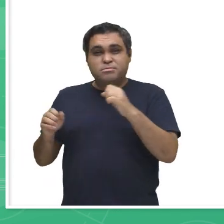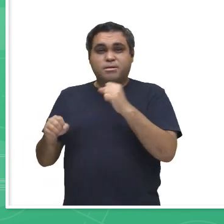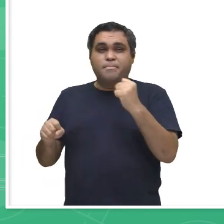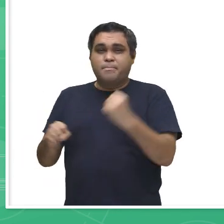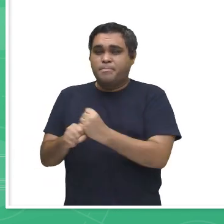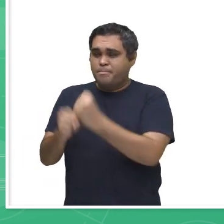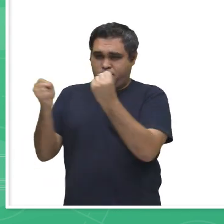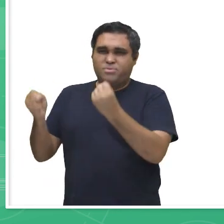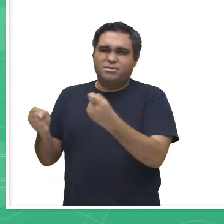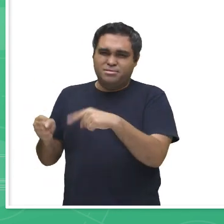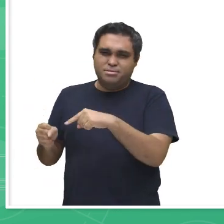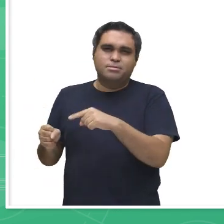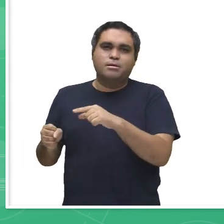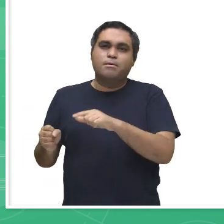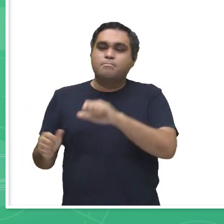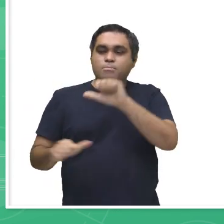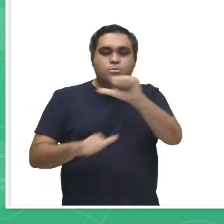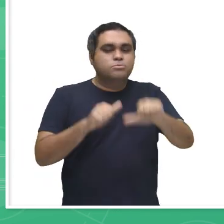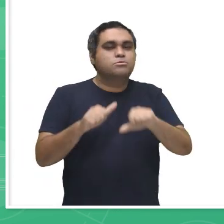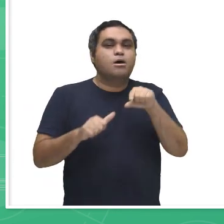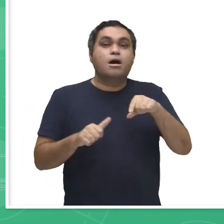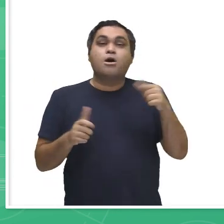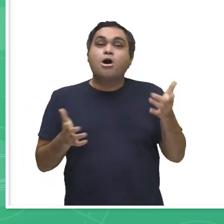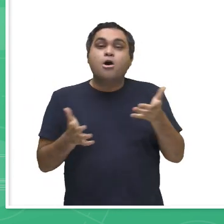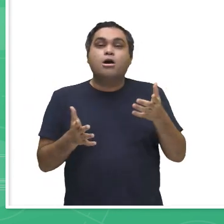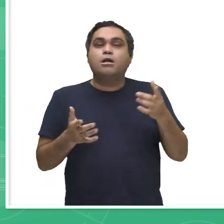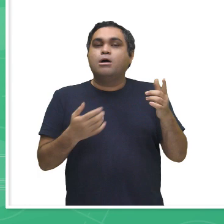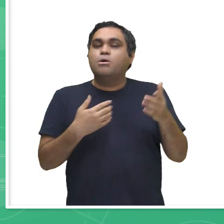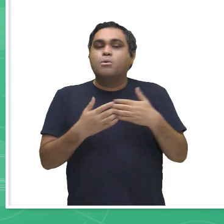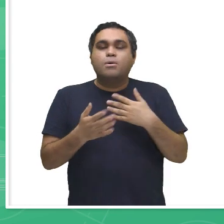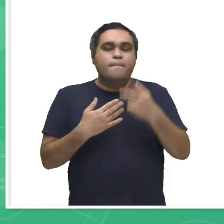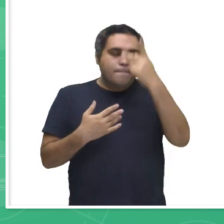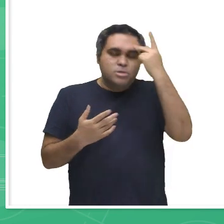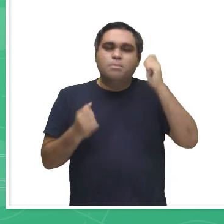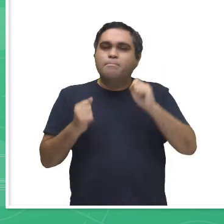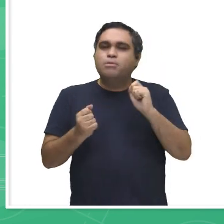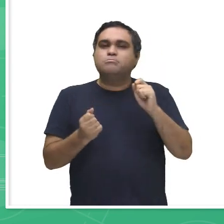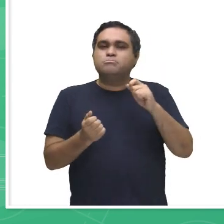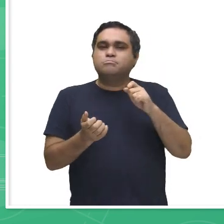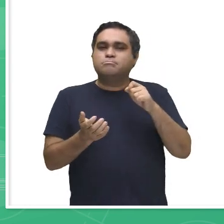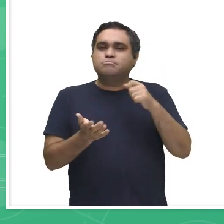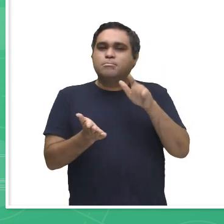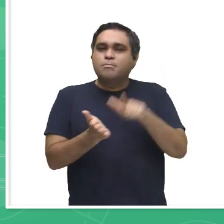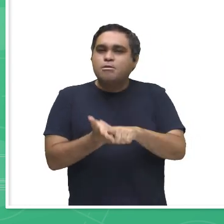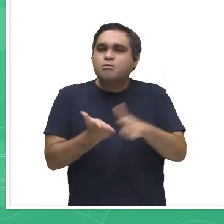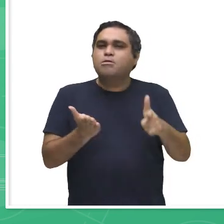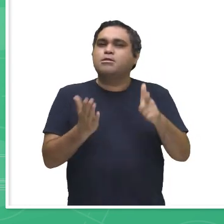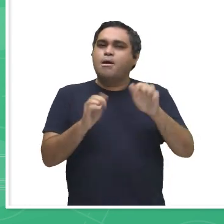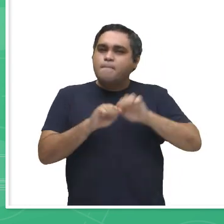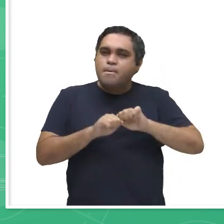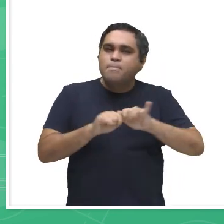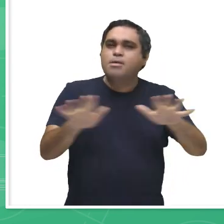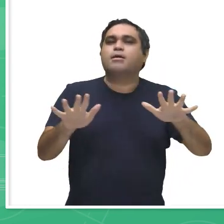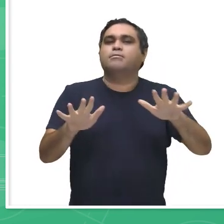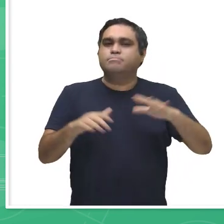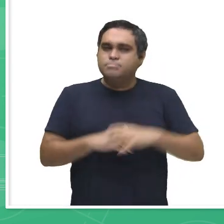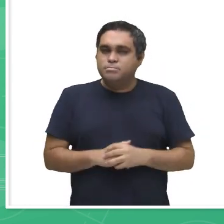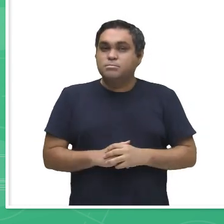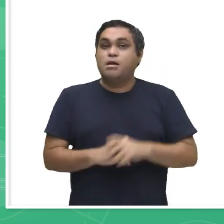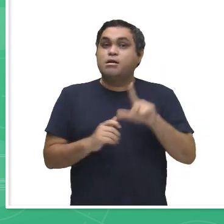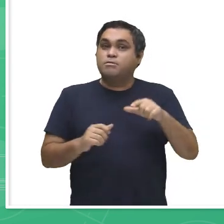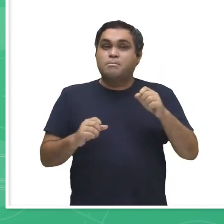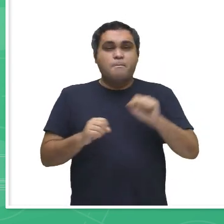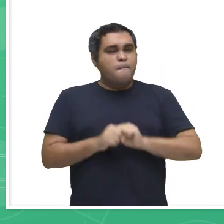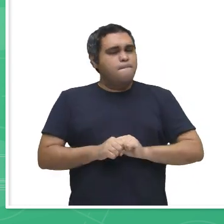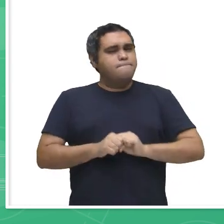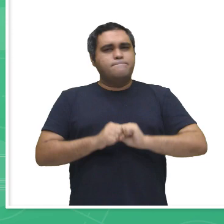publicadas. Olha só, difundidas e publicadas. Perfeito? E isso vai ser um boom. E isso vai ser um boom,